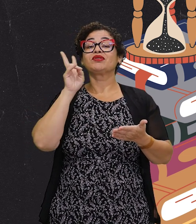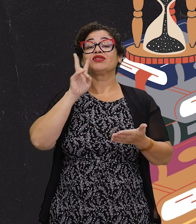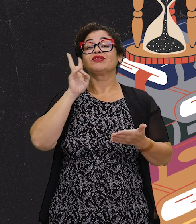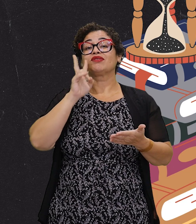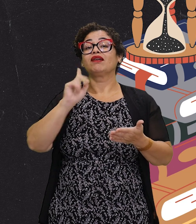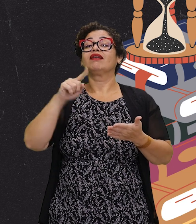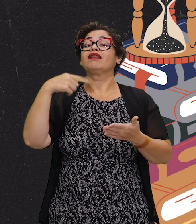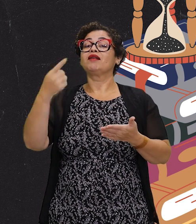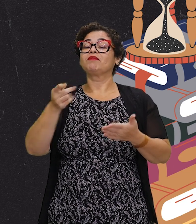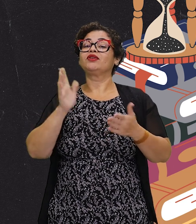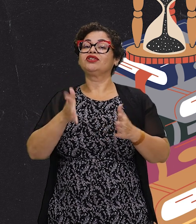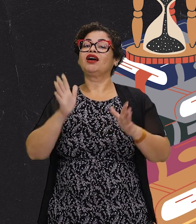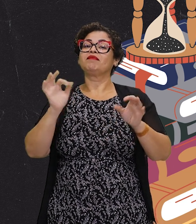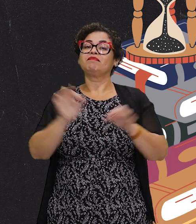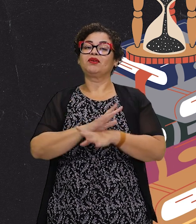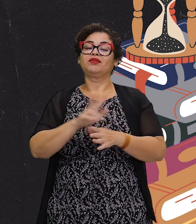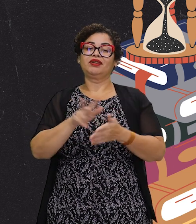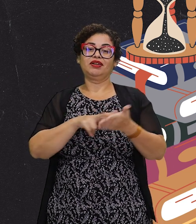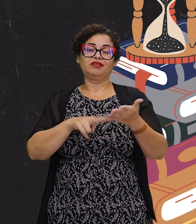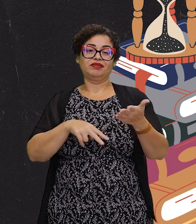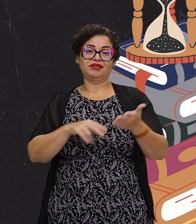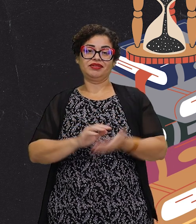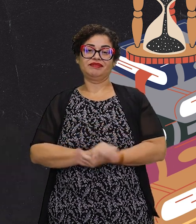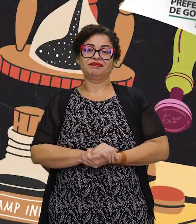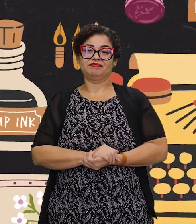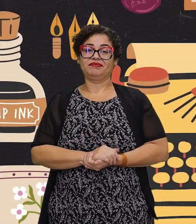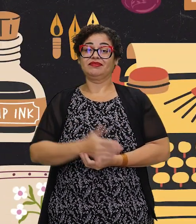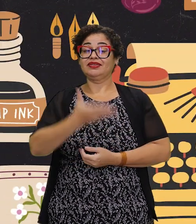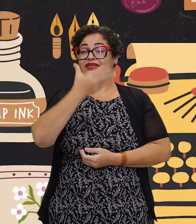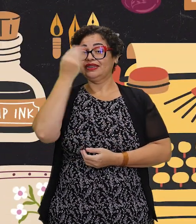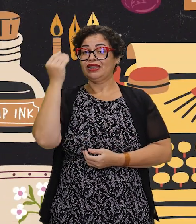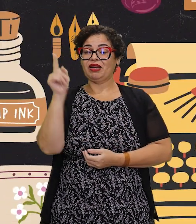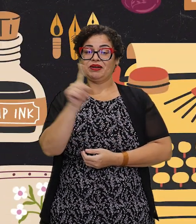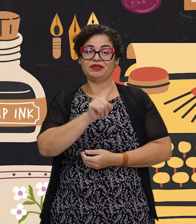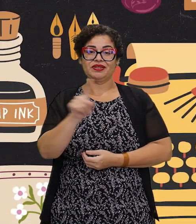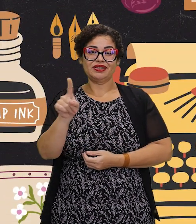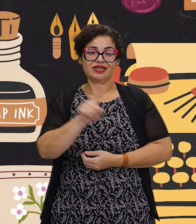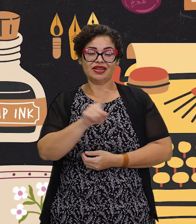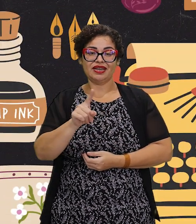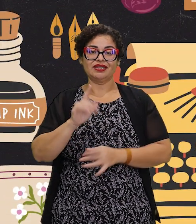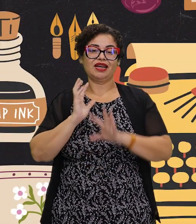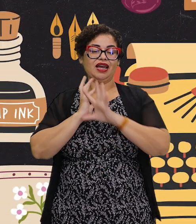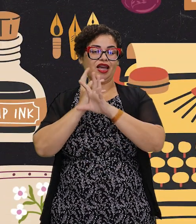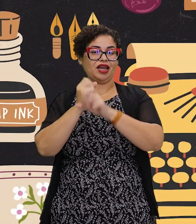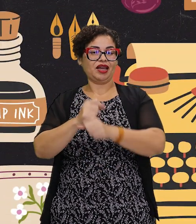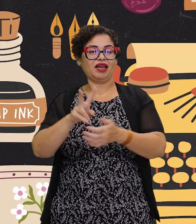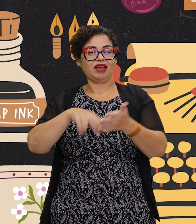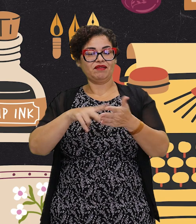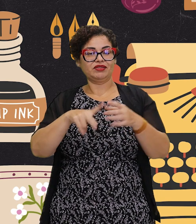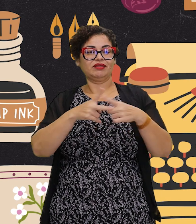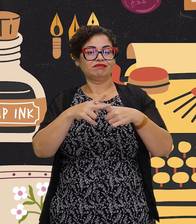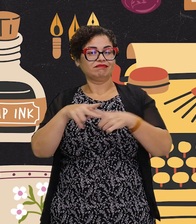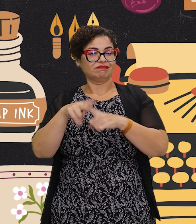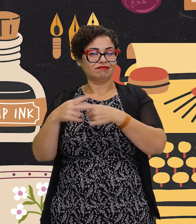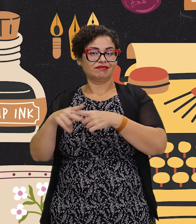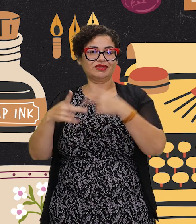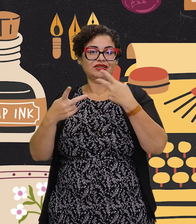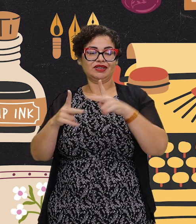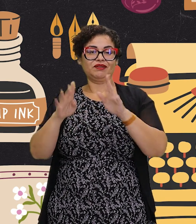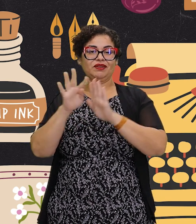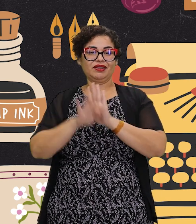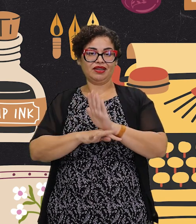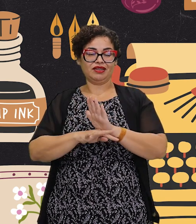sobre sua história depois de terminarem de ler. Não se esqueçam de revisar e editar